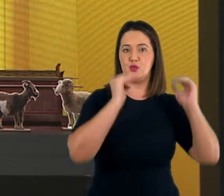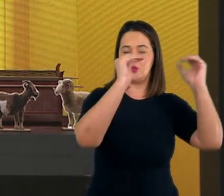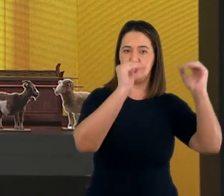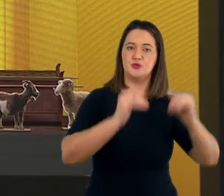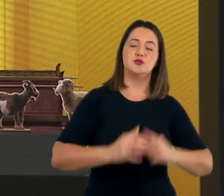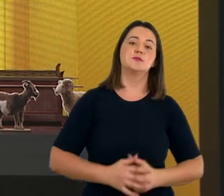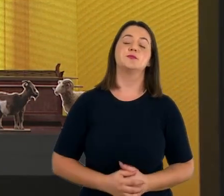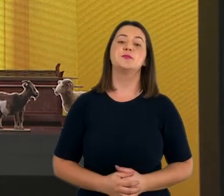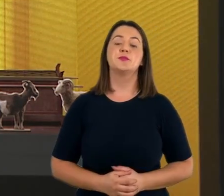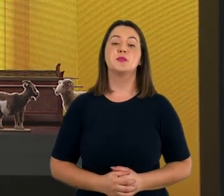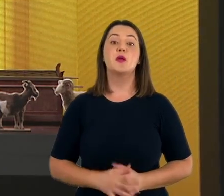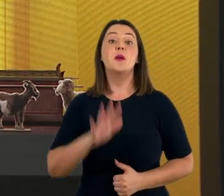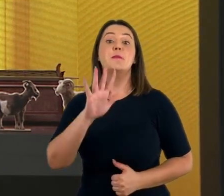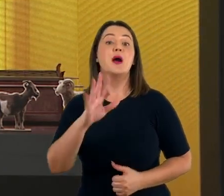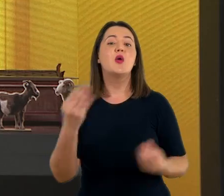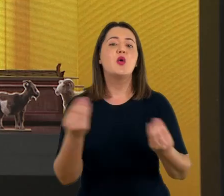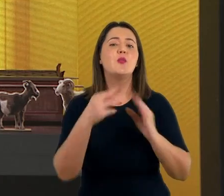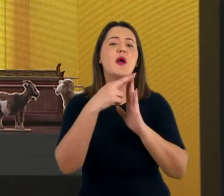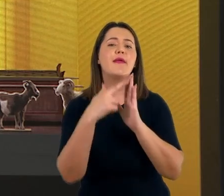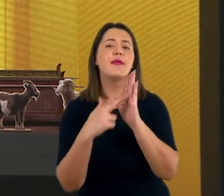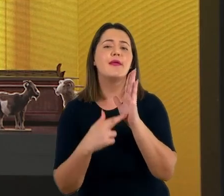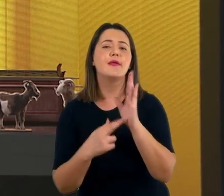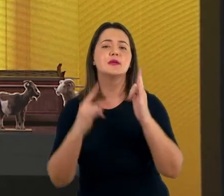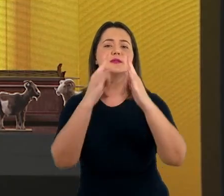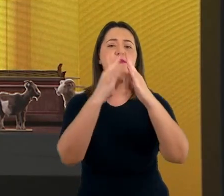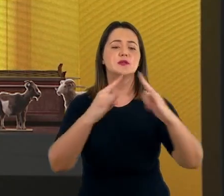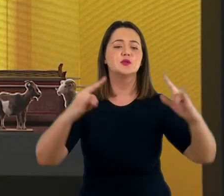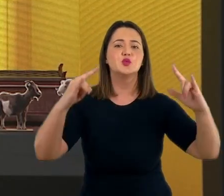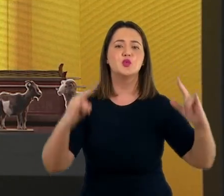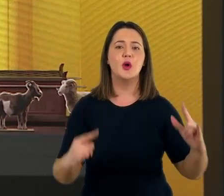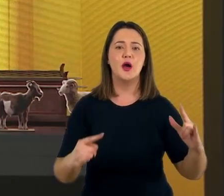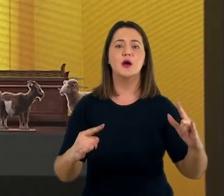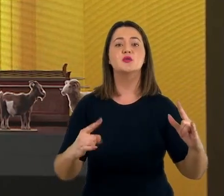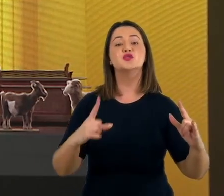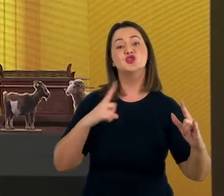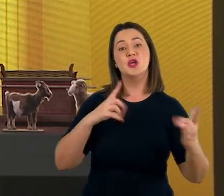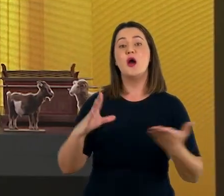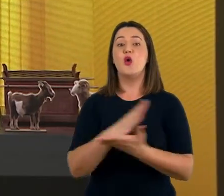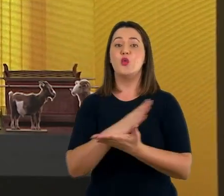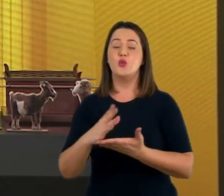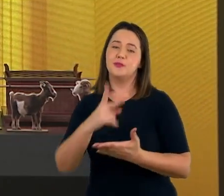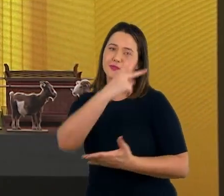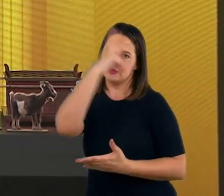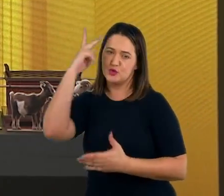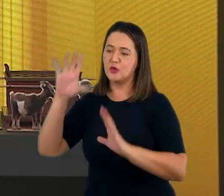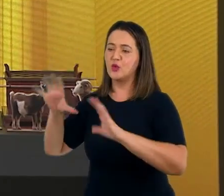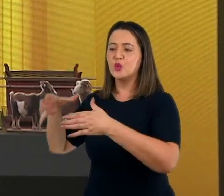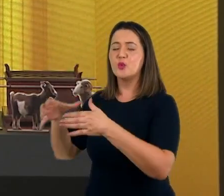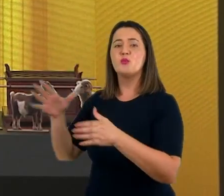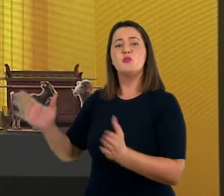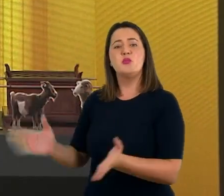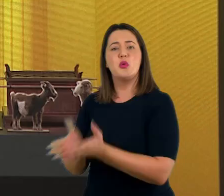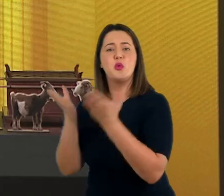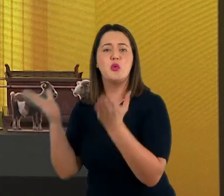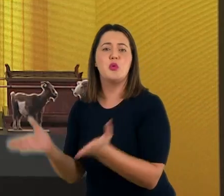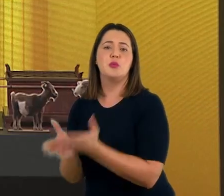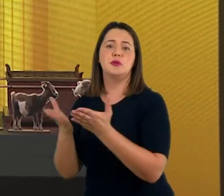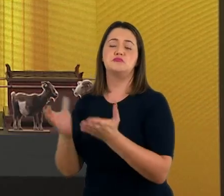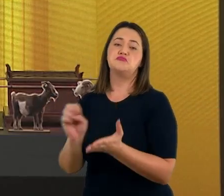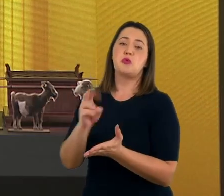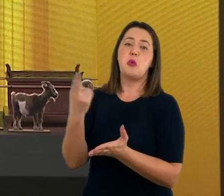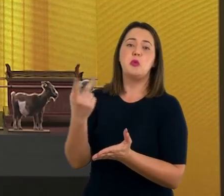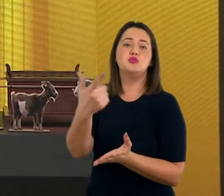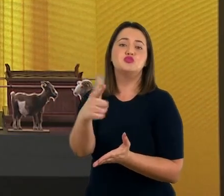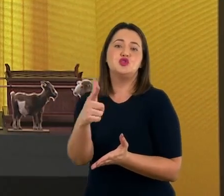sacerdote, ok? Muito bem. Agora, nesse ritual do santuário, com o fim de atender os mais pobres, ou